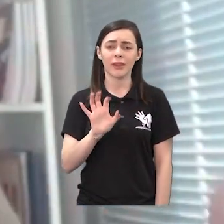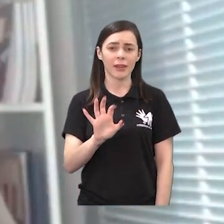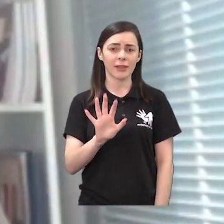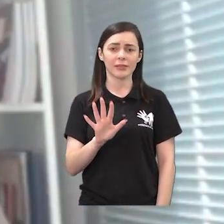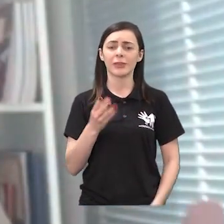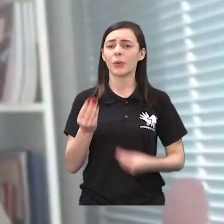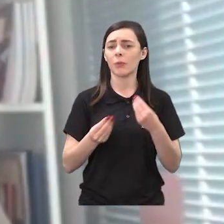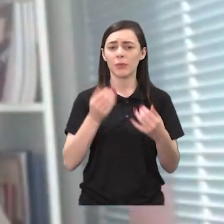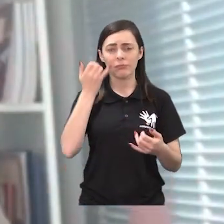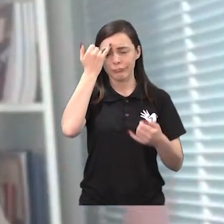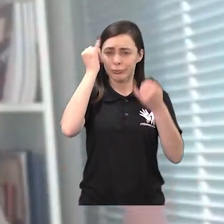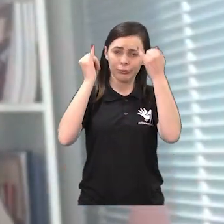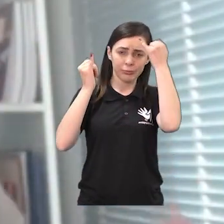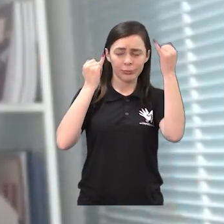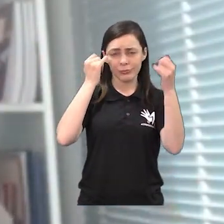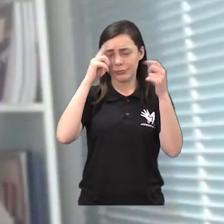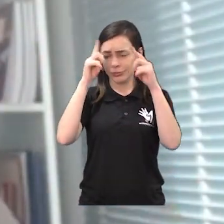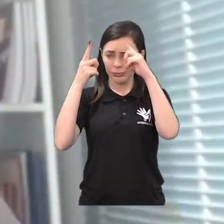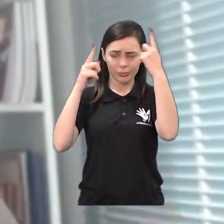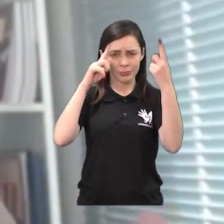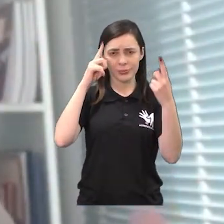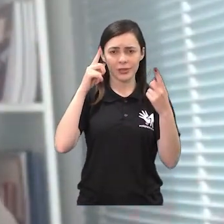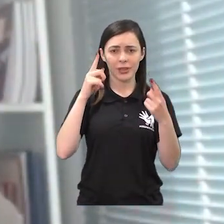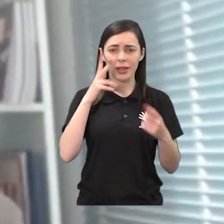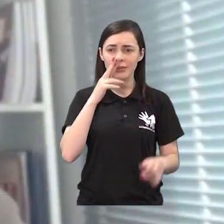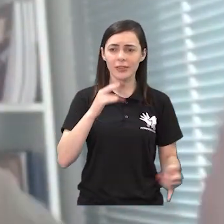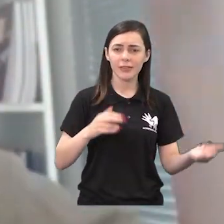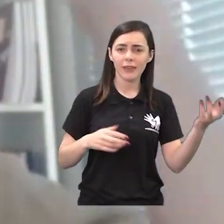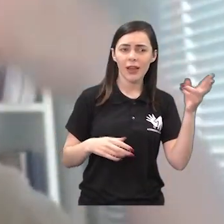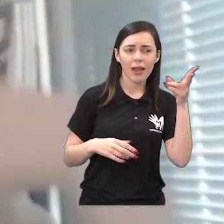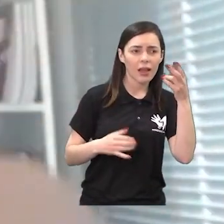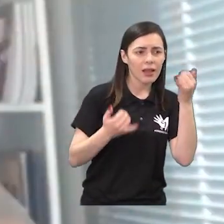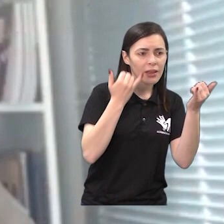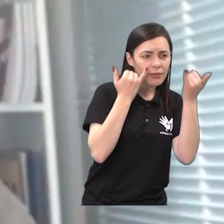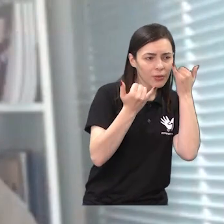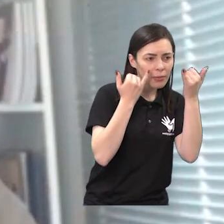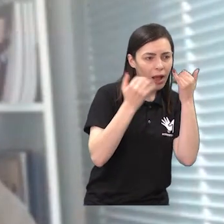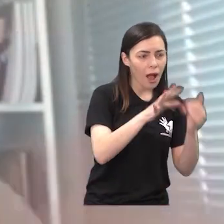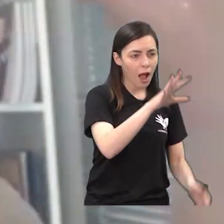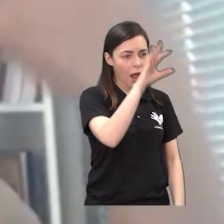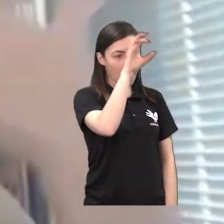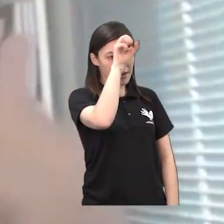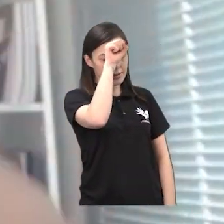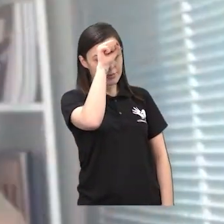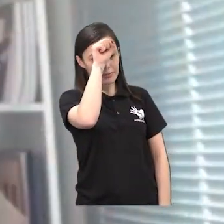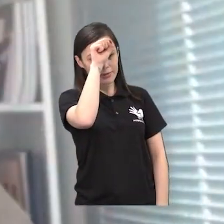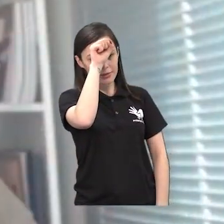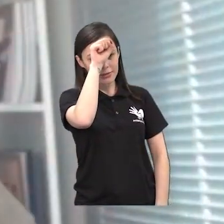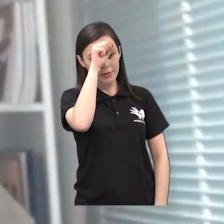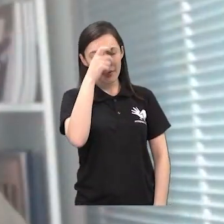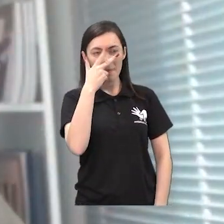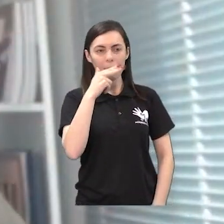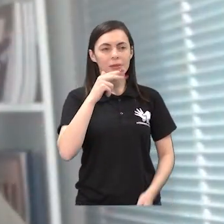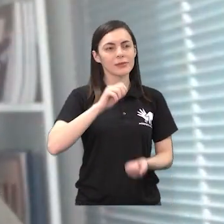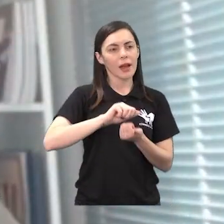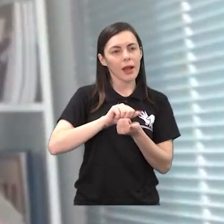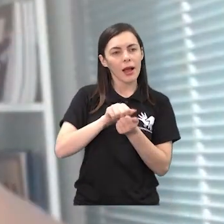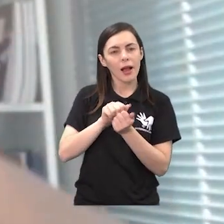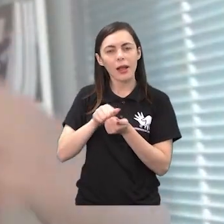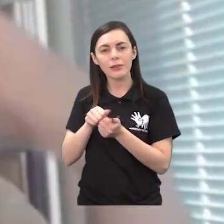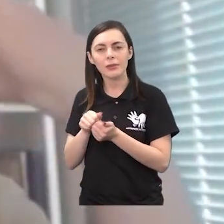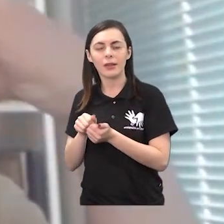ato criativo é assim. Você ouve uma coisa ali, aquilo te inspira, passa pelo teu